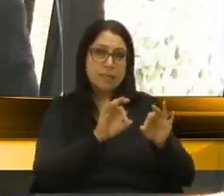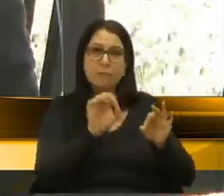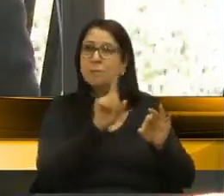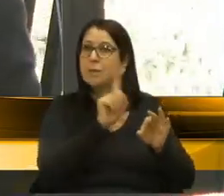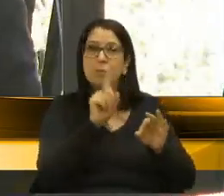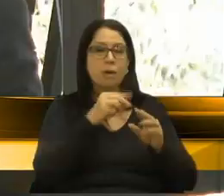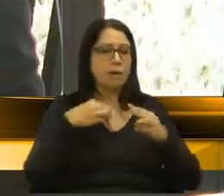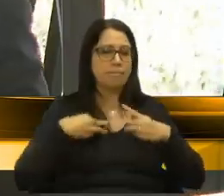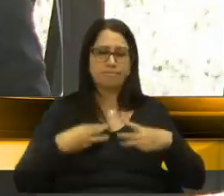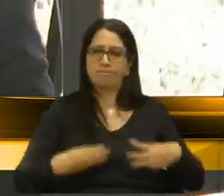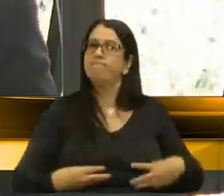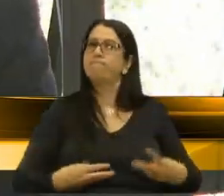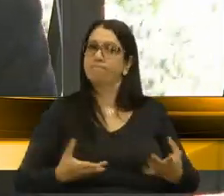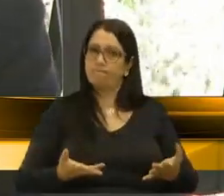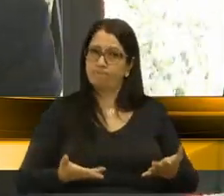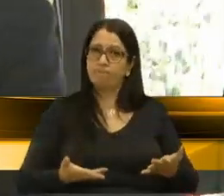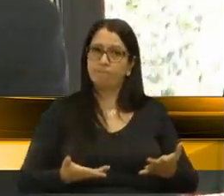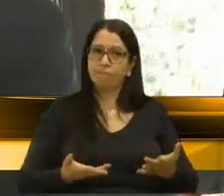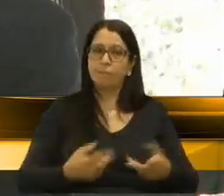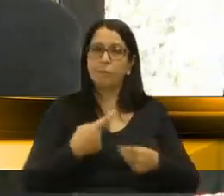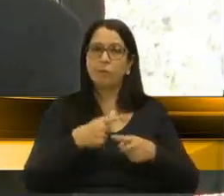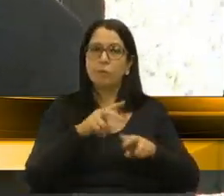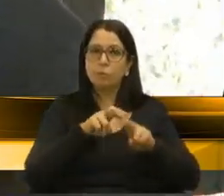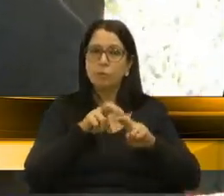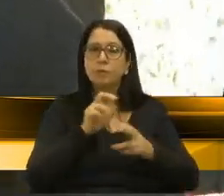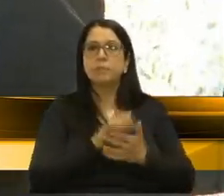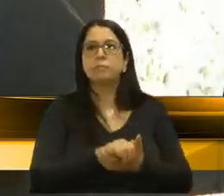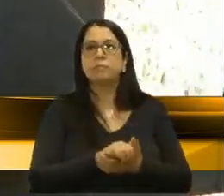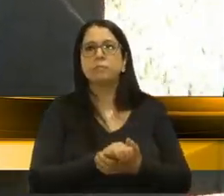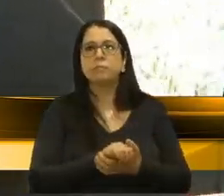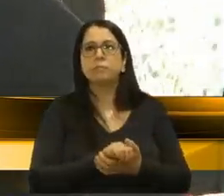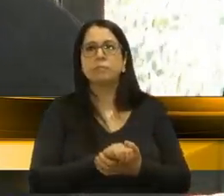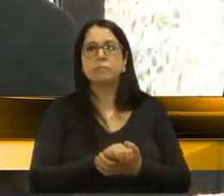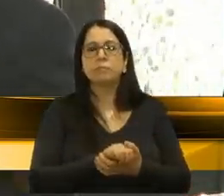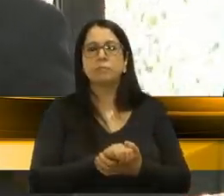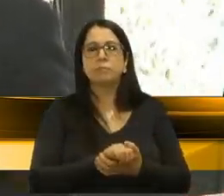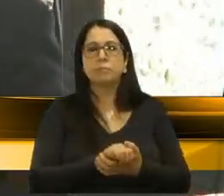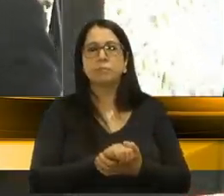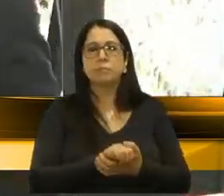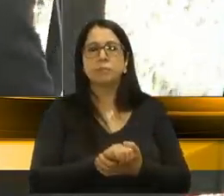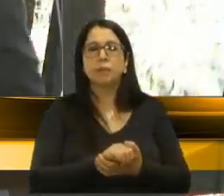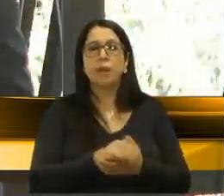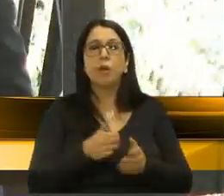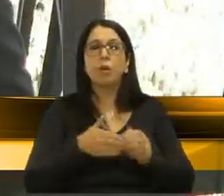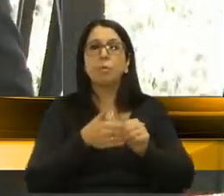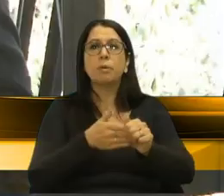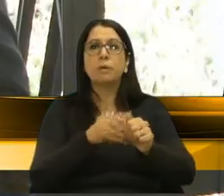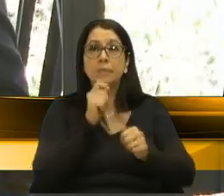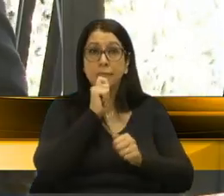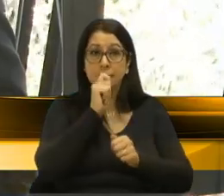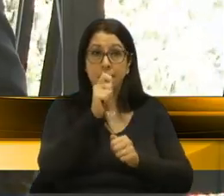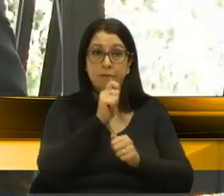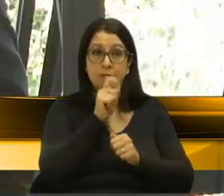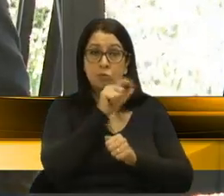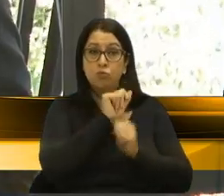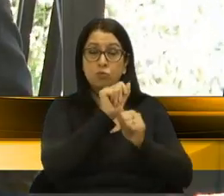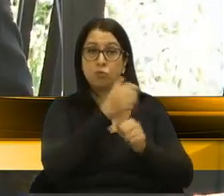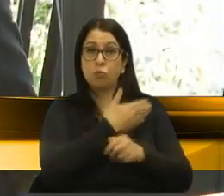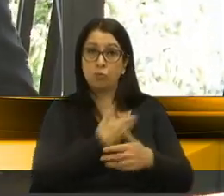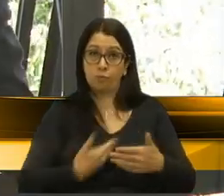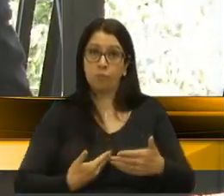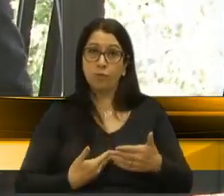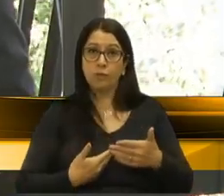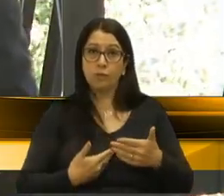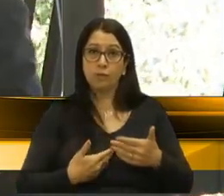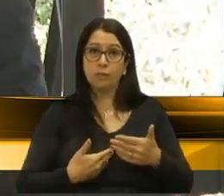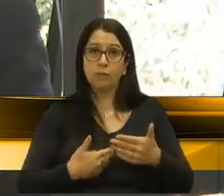imoral. Imoral. Por isso, acompanhando também as entrevistas das pessoas ligadas a esse governo,